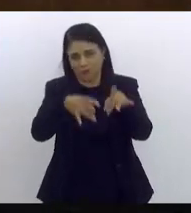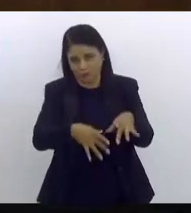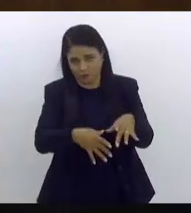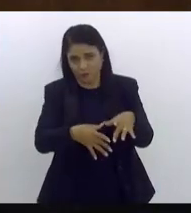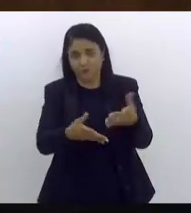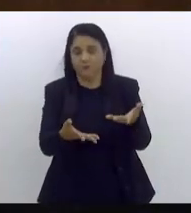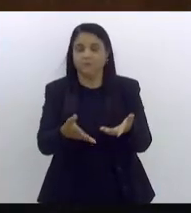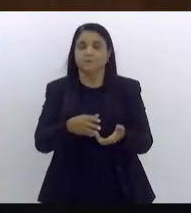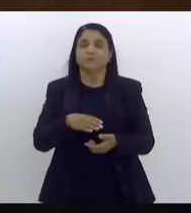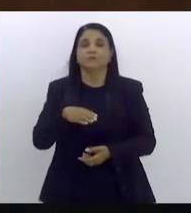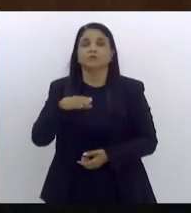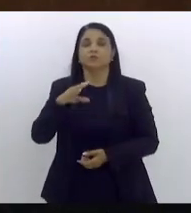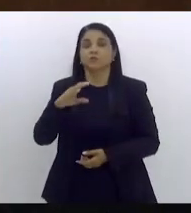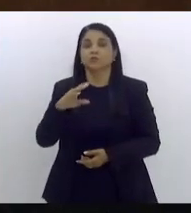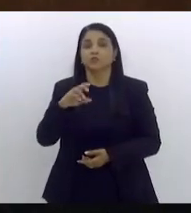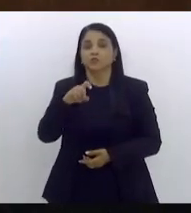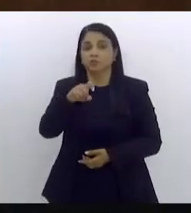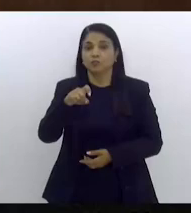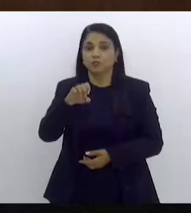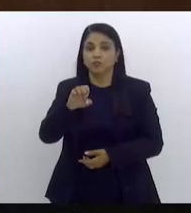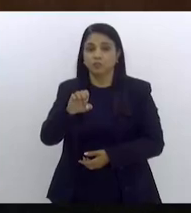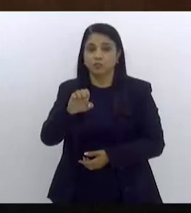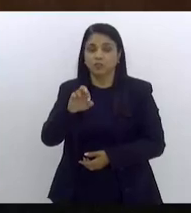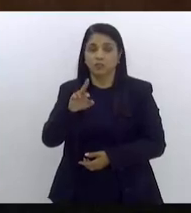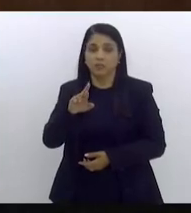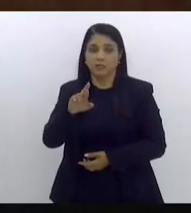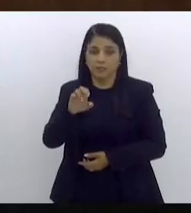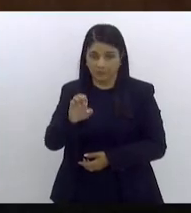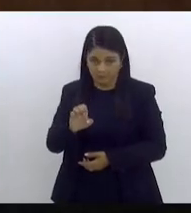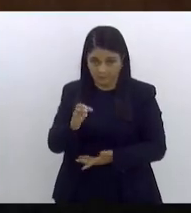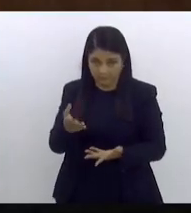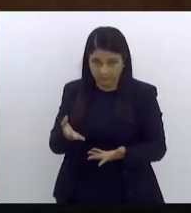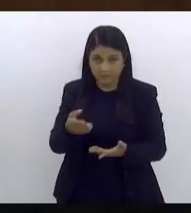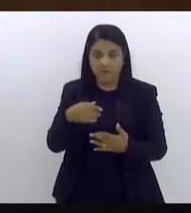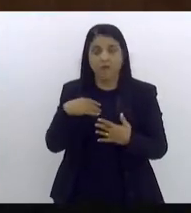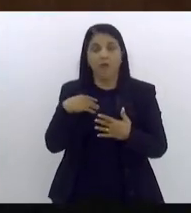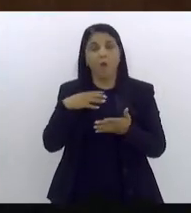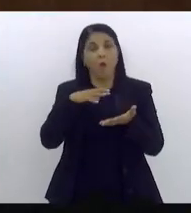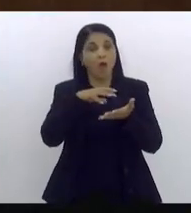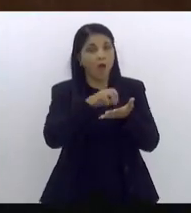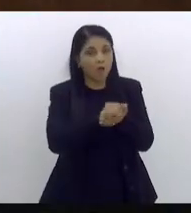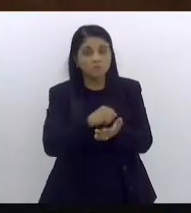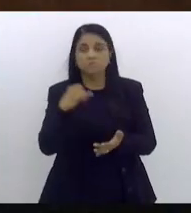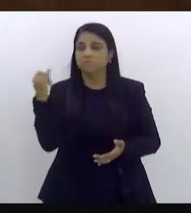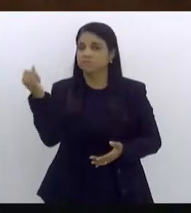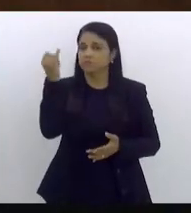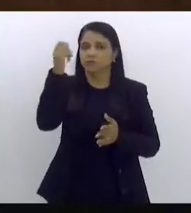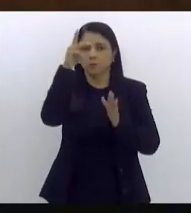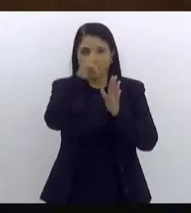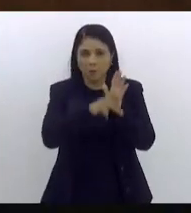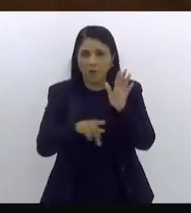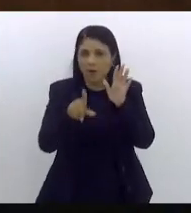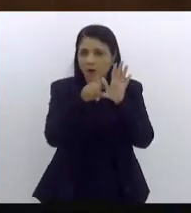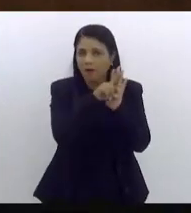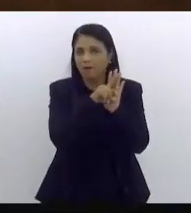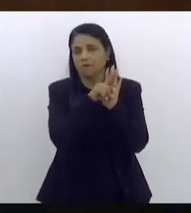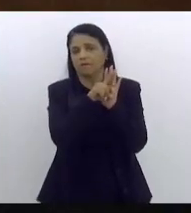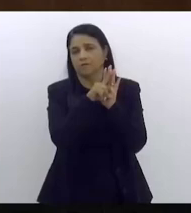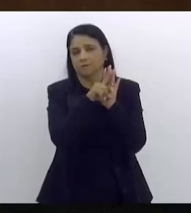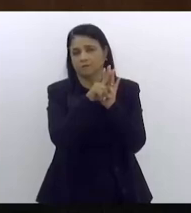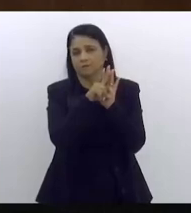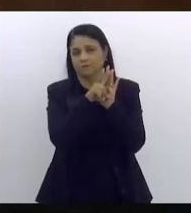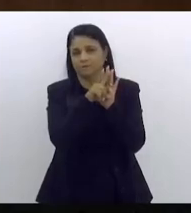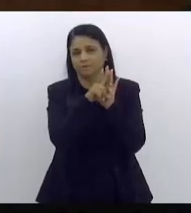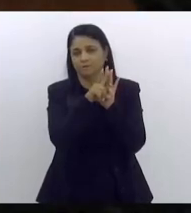xirê. Então, o registro que eu faço nesse instante é a importância do projeto de lei de que